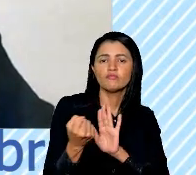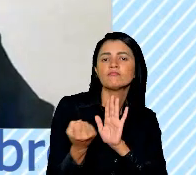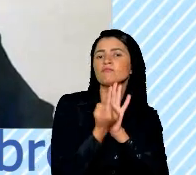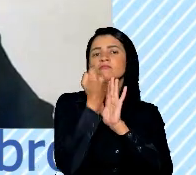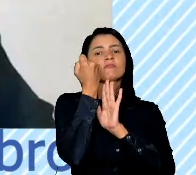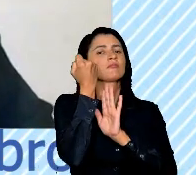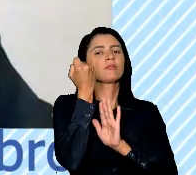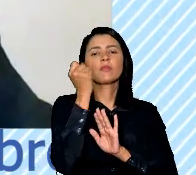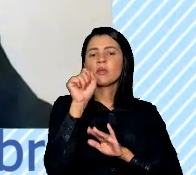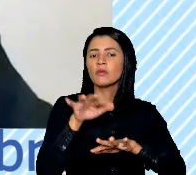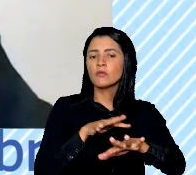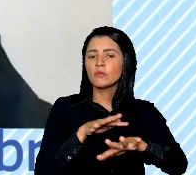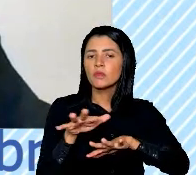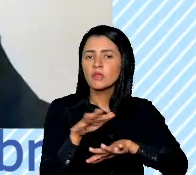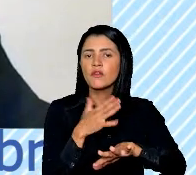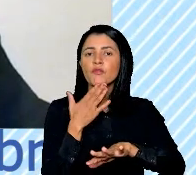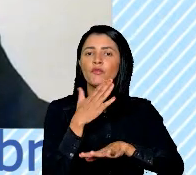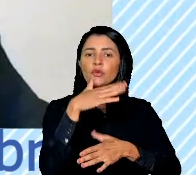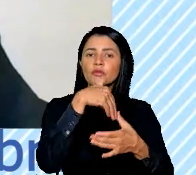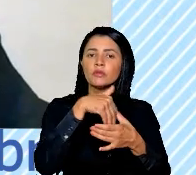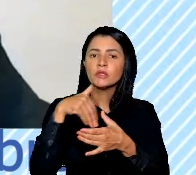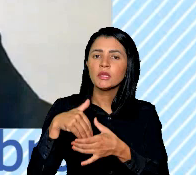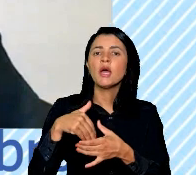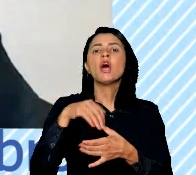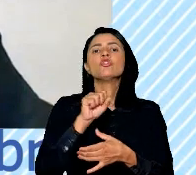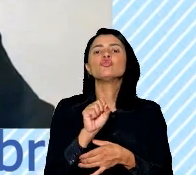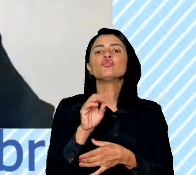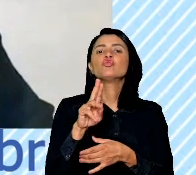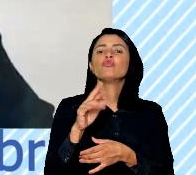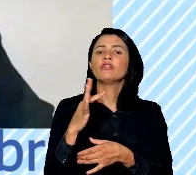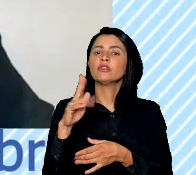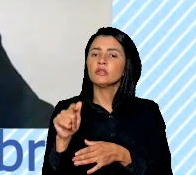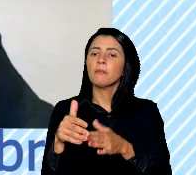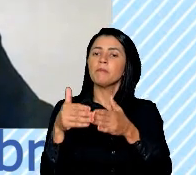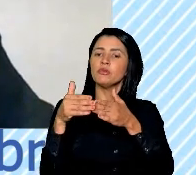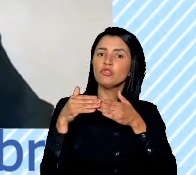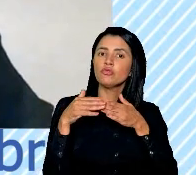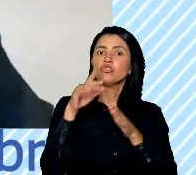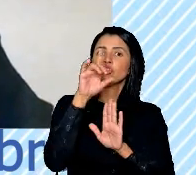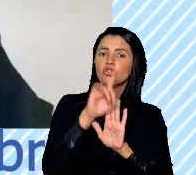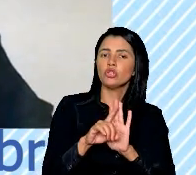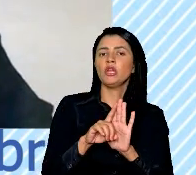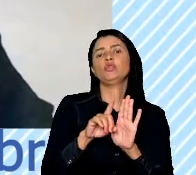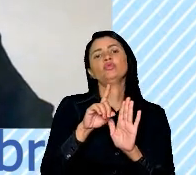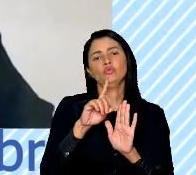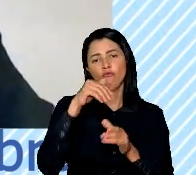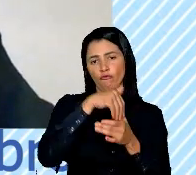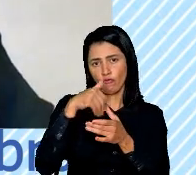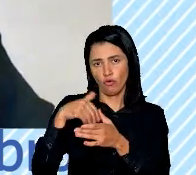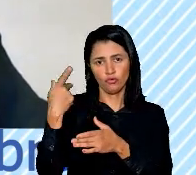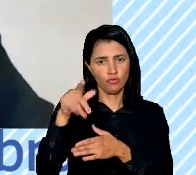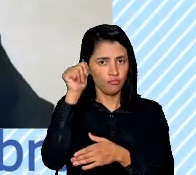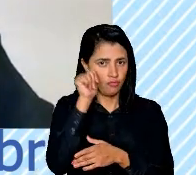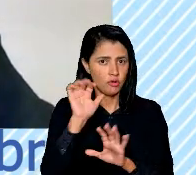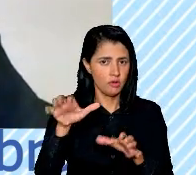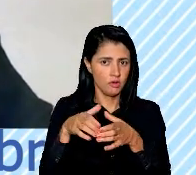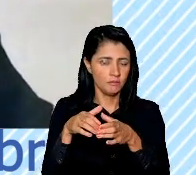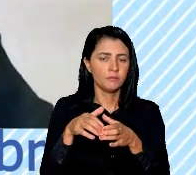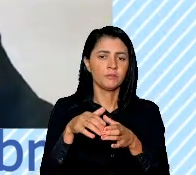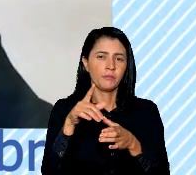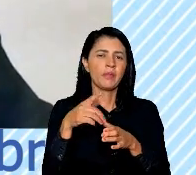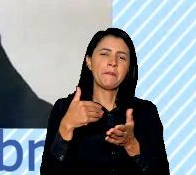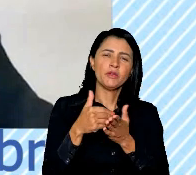movimentos sufragistas, que demandavam o direito de voto às mulheres. A partir de 32, aqui faço um breve histórico,